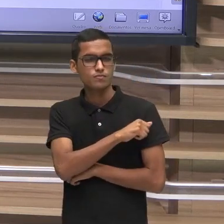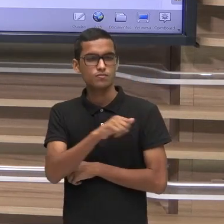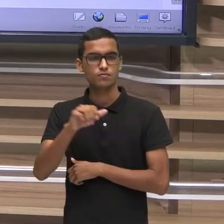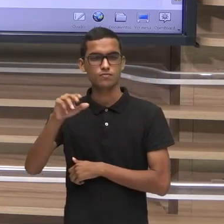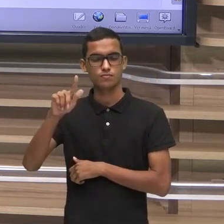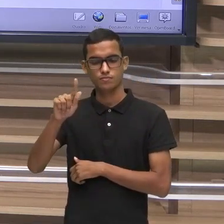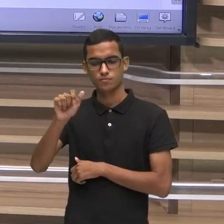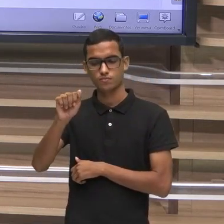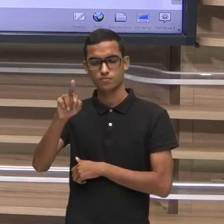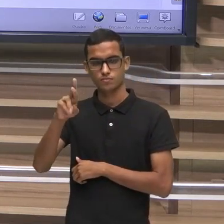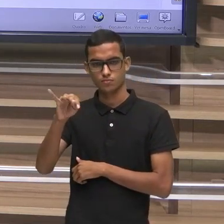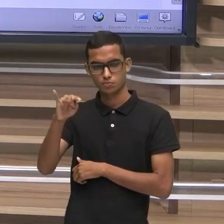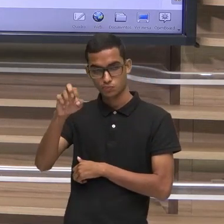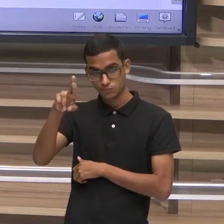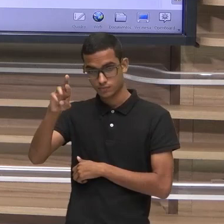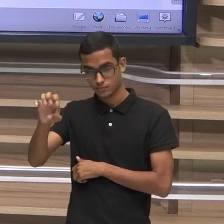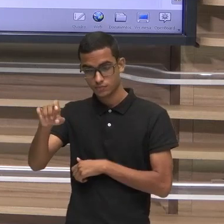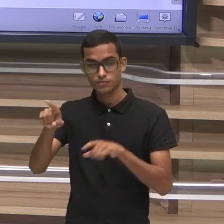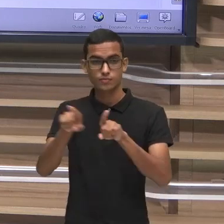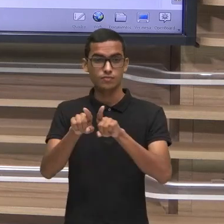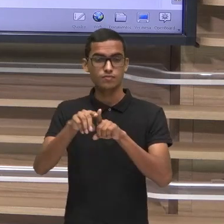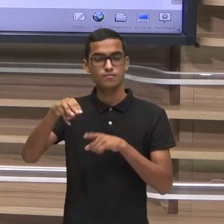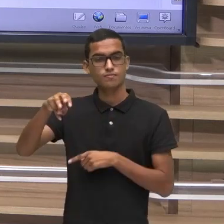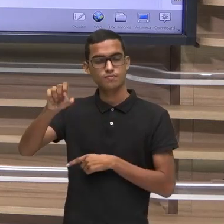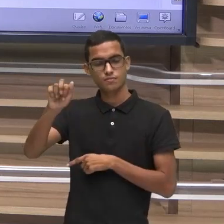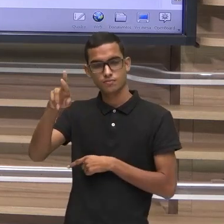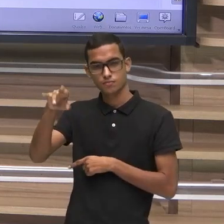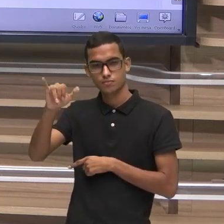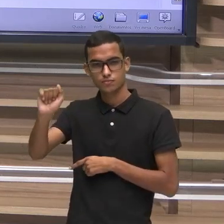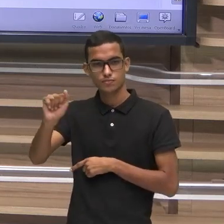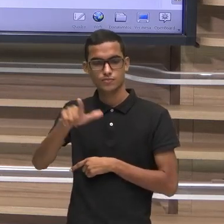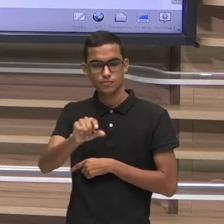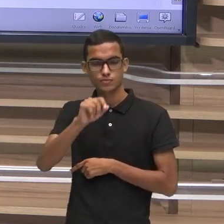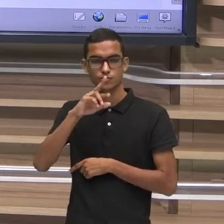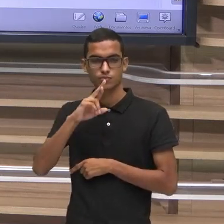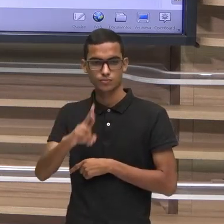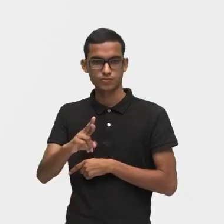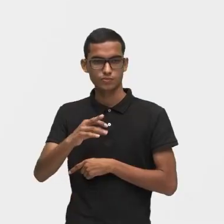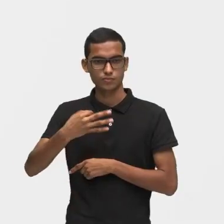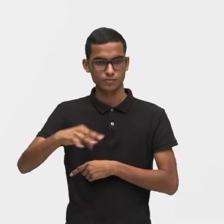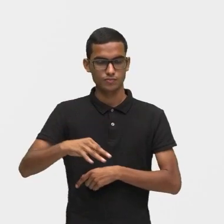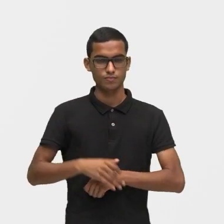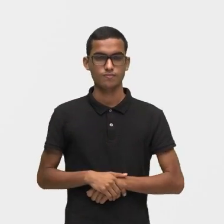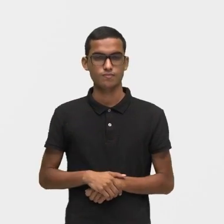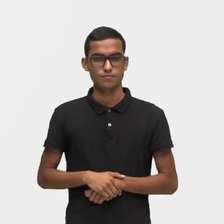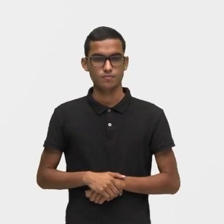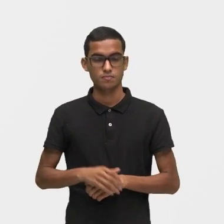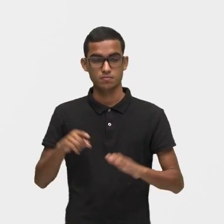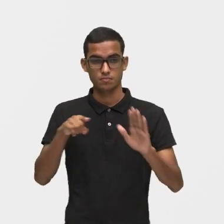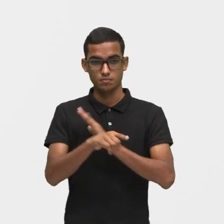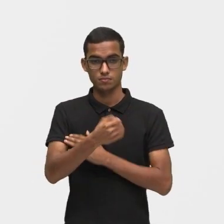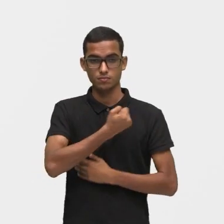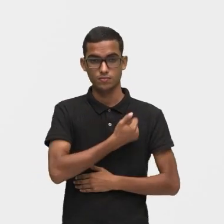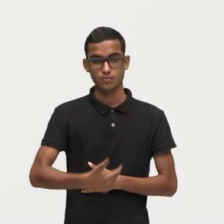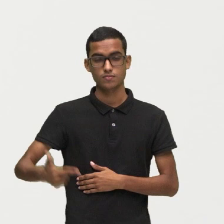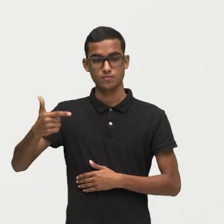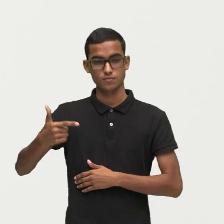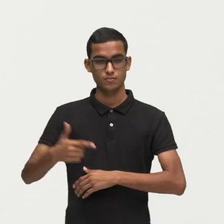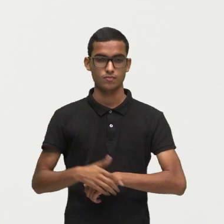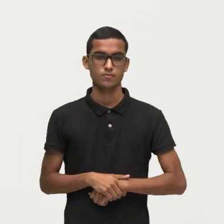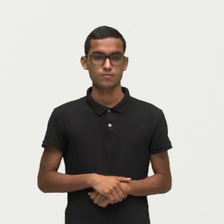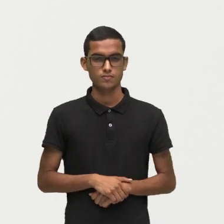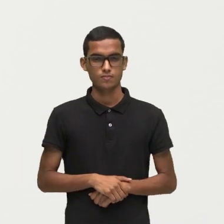Maria Arruda, que marcaram corretamente a alternativa. E vamos para a nossa segunda questão. A segunda questão diz